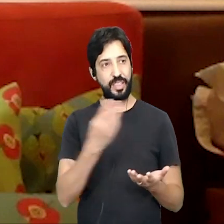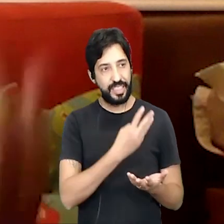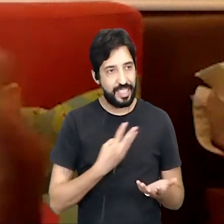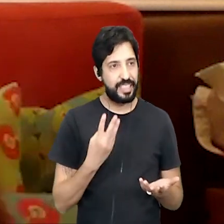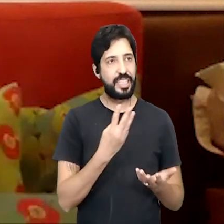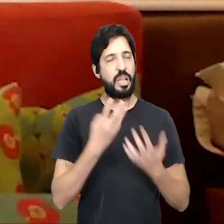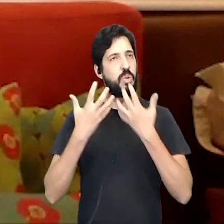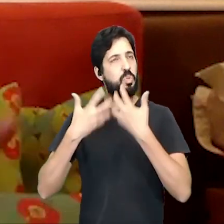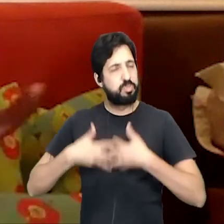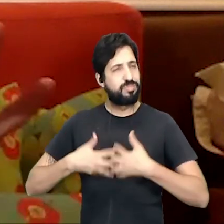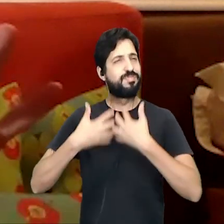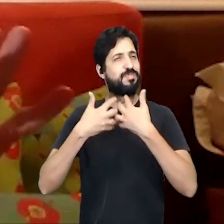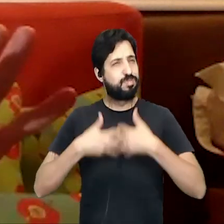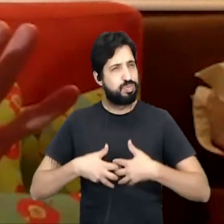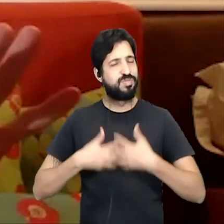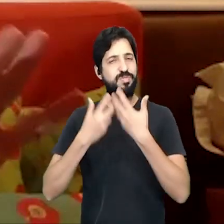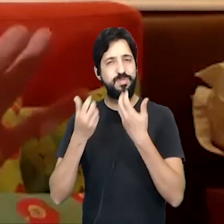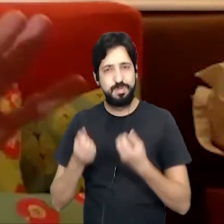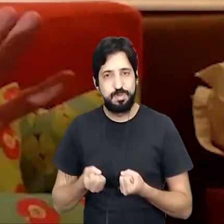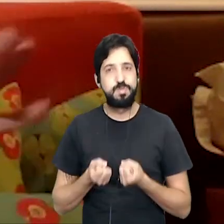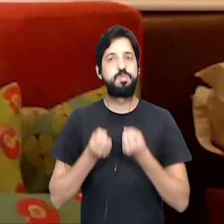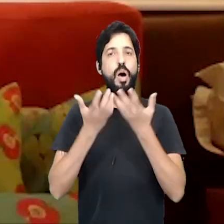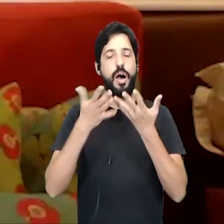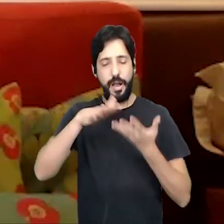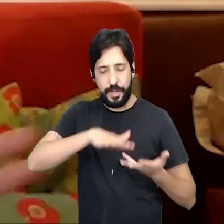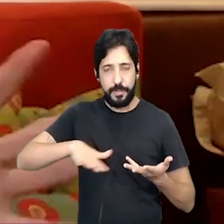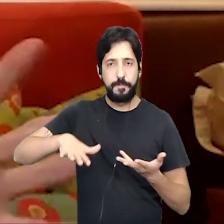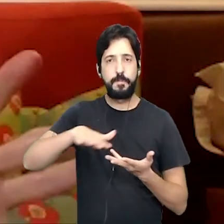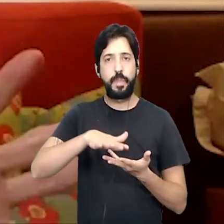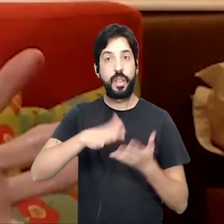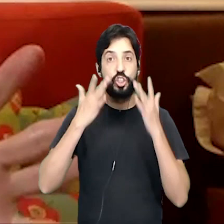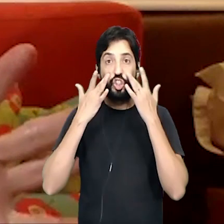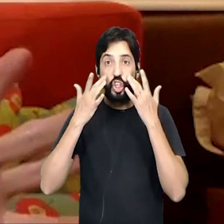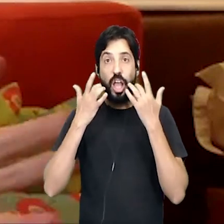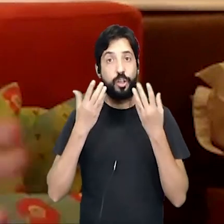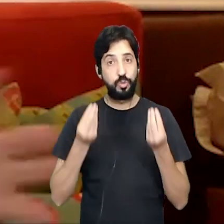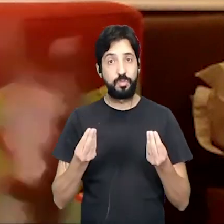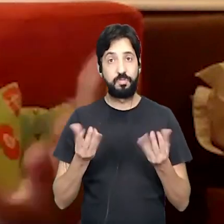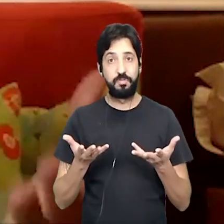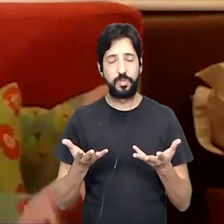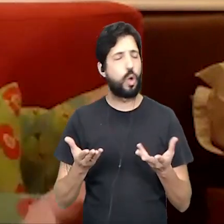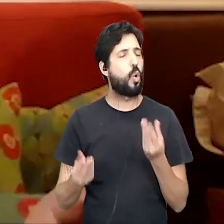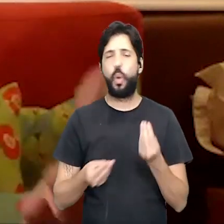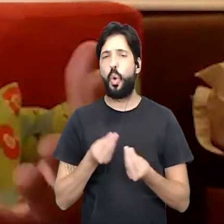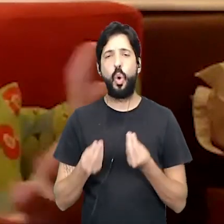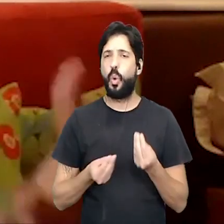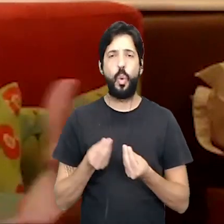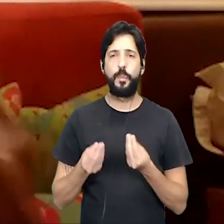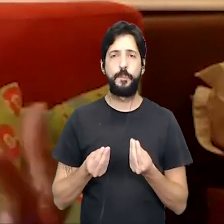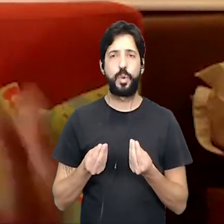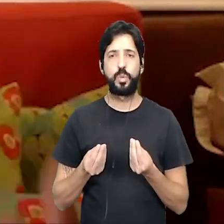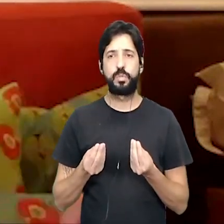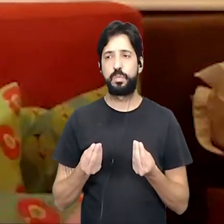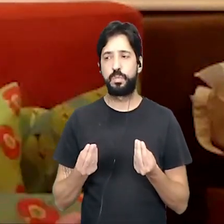esse mergulho que vocês fizeram durante tanto tempo para esse ambiente de um teatro, né?